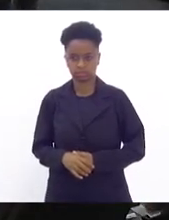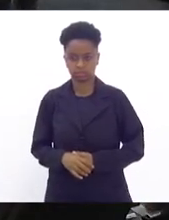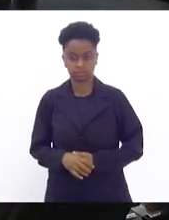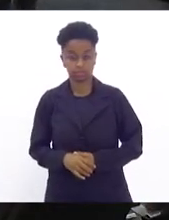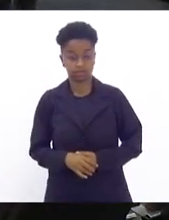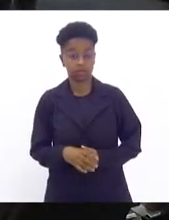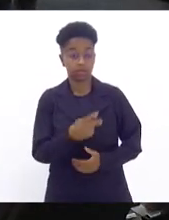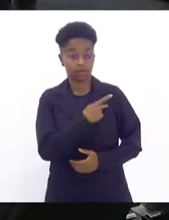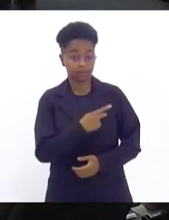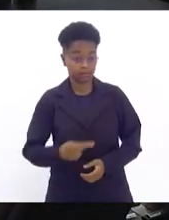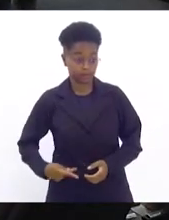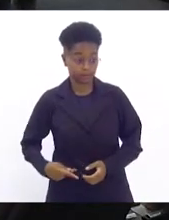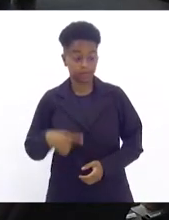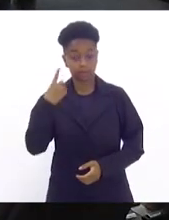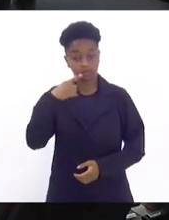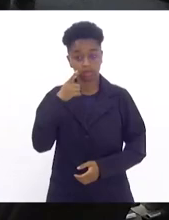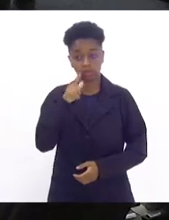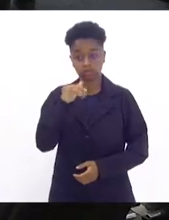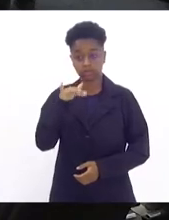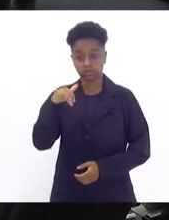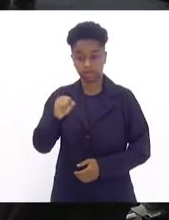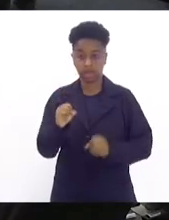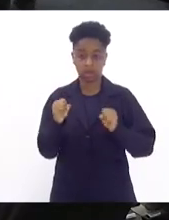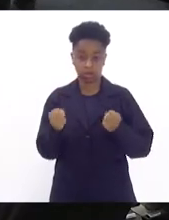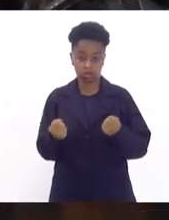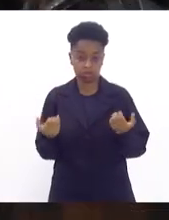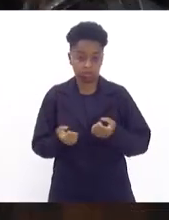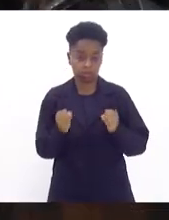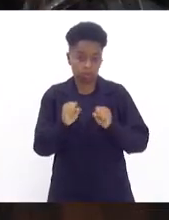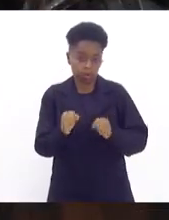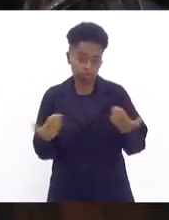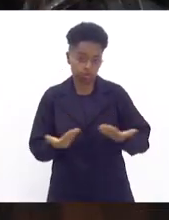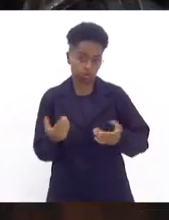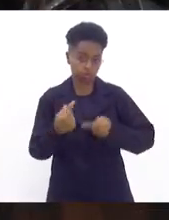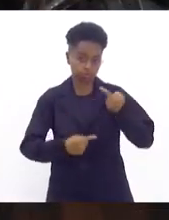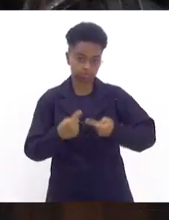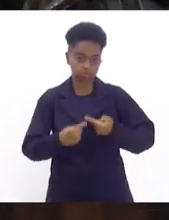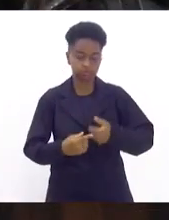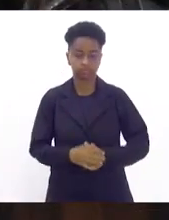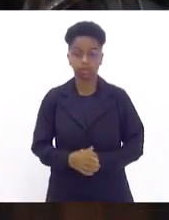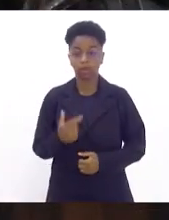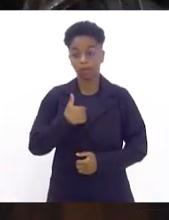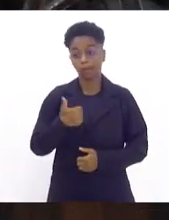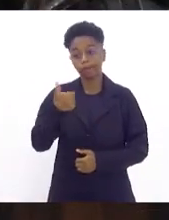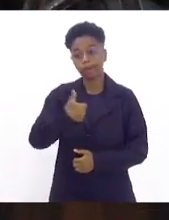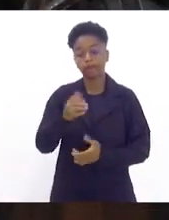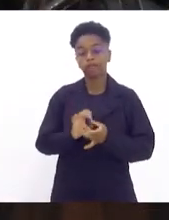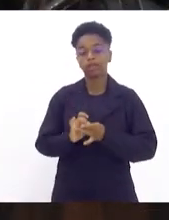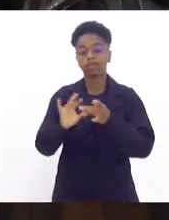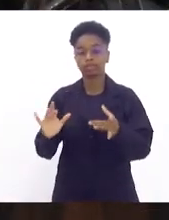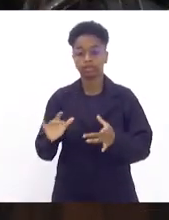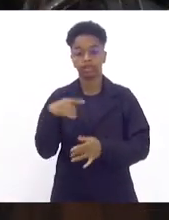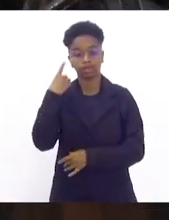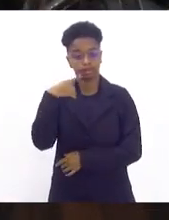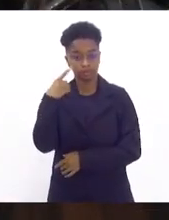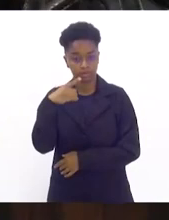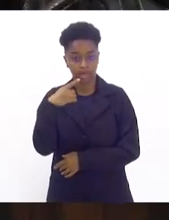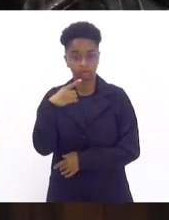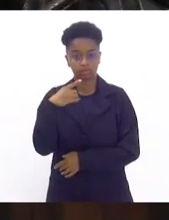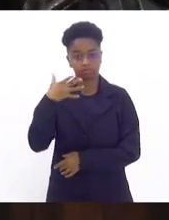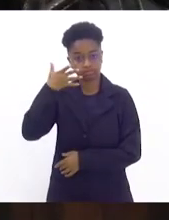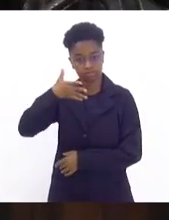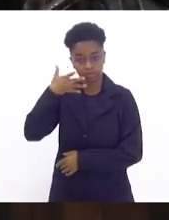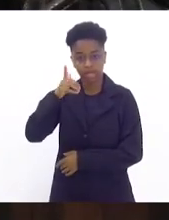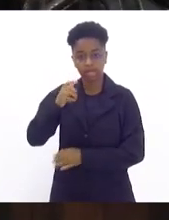Presidente, deputada Lucinha, boa tarde. Para discutir. Para discutir, então, vou primeiro ceder ao nobre deputado orador,